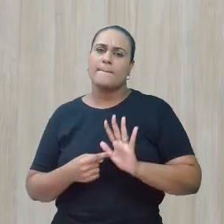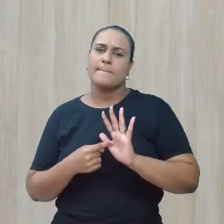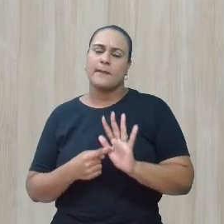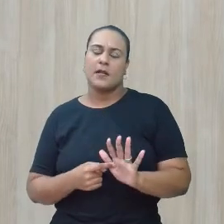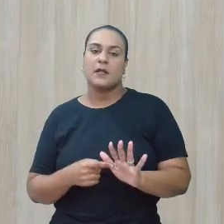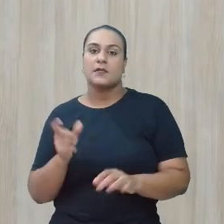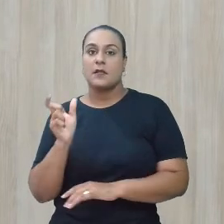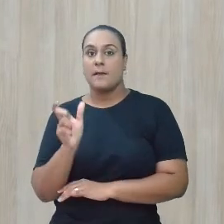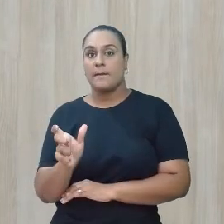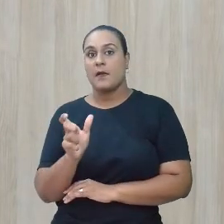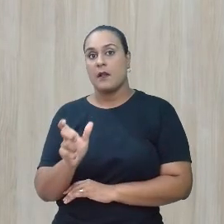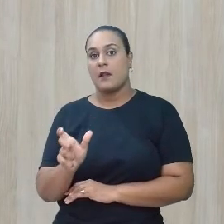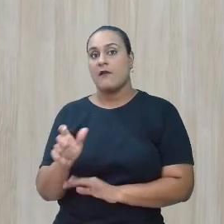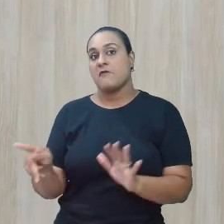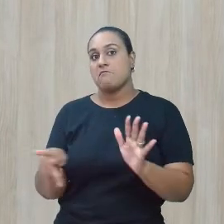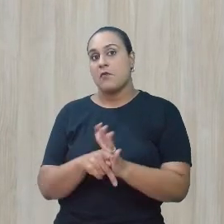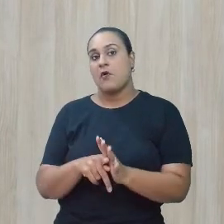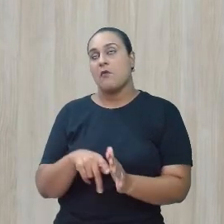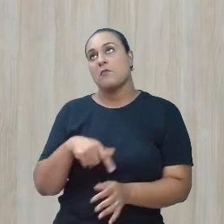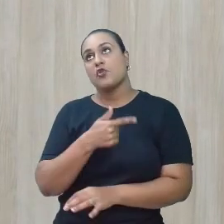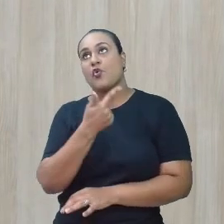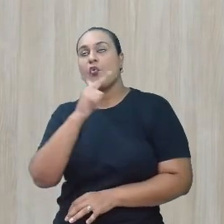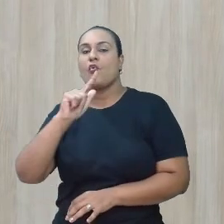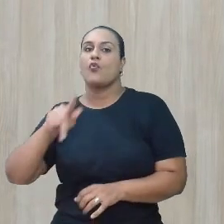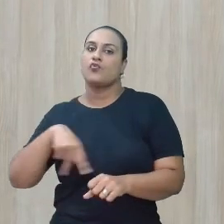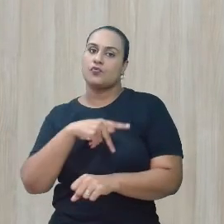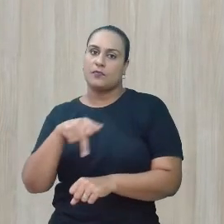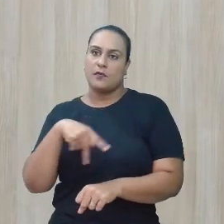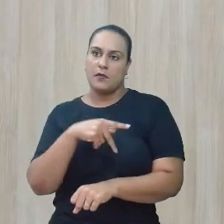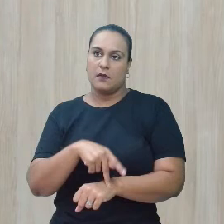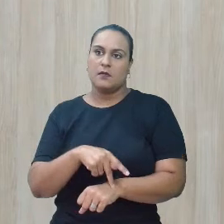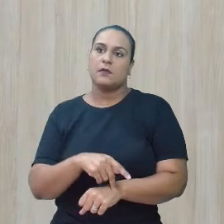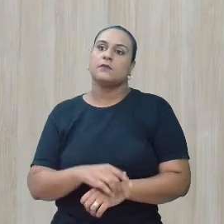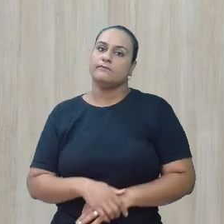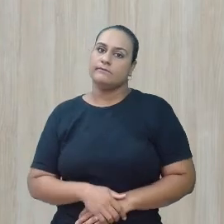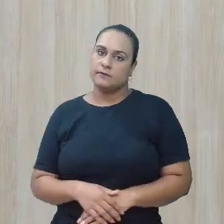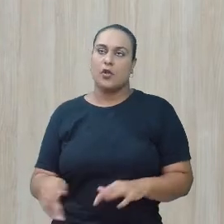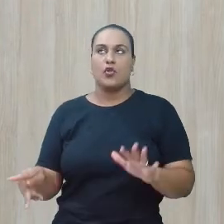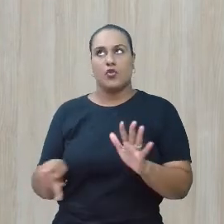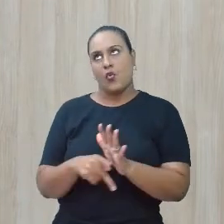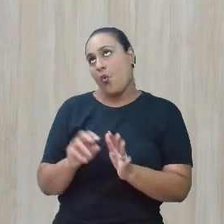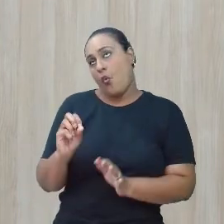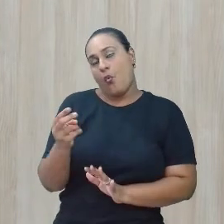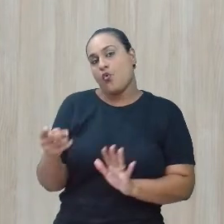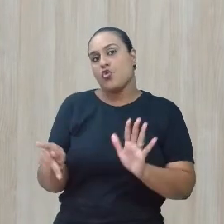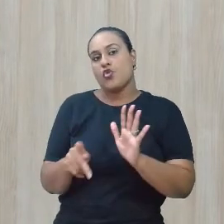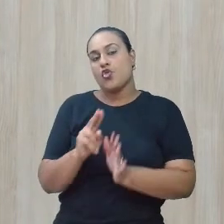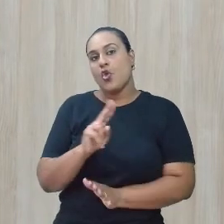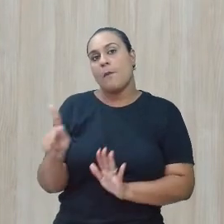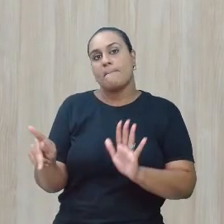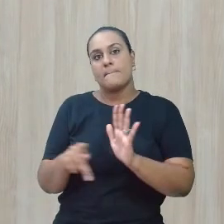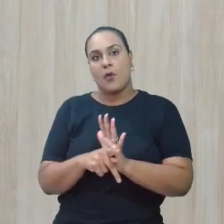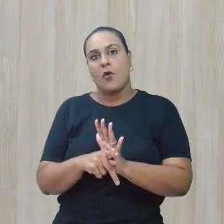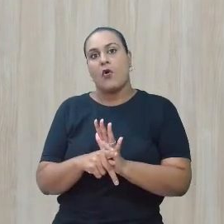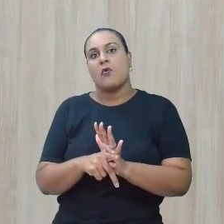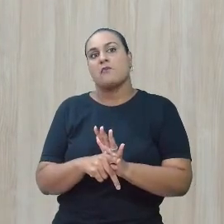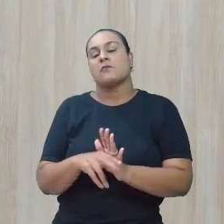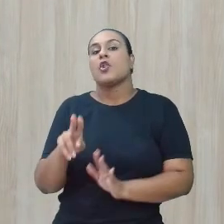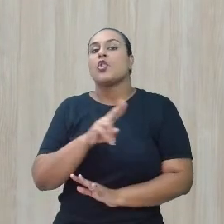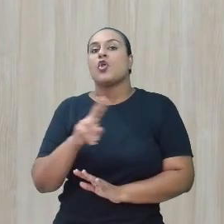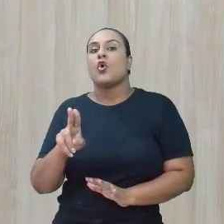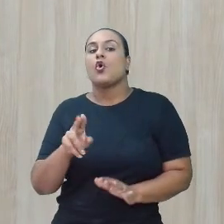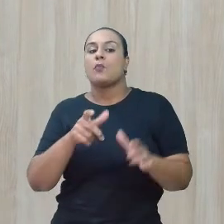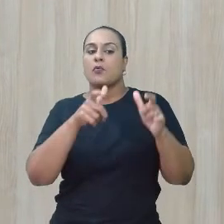palavras estrangeiras e importadas, nomes próprios, nomes de lugares. Então,